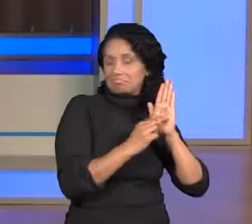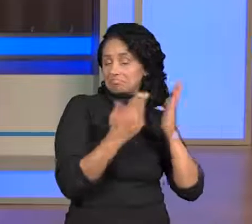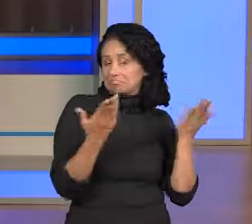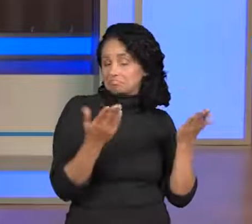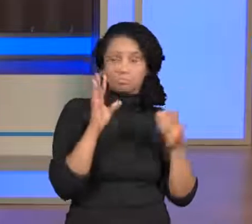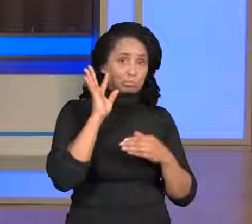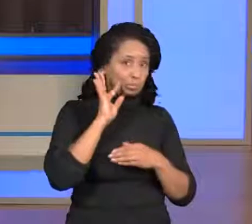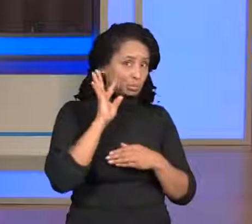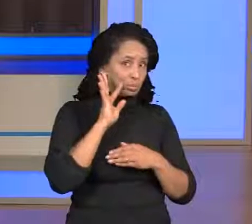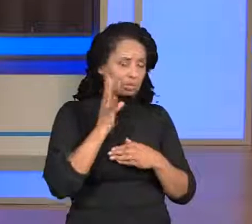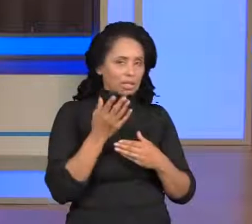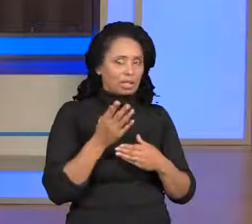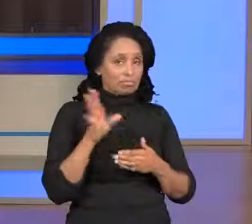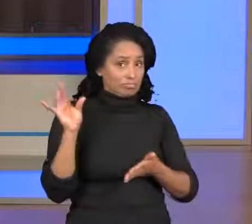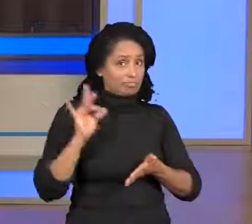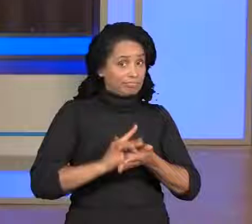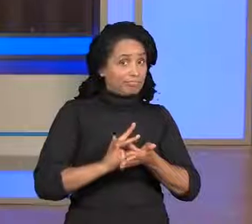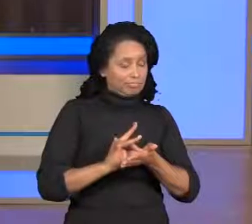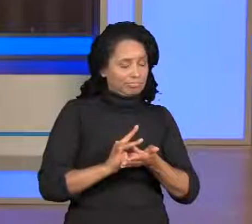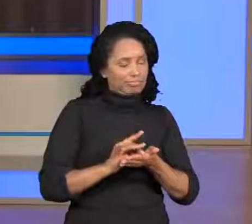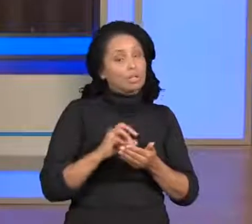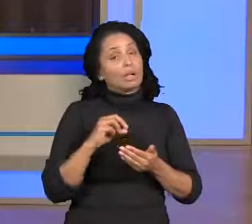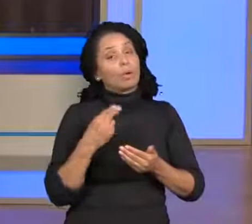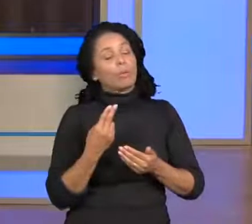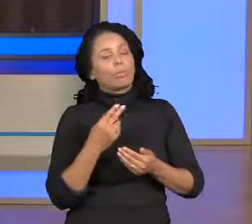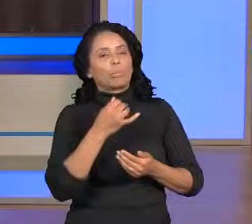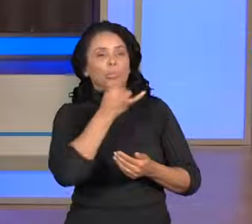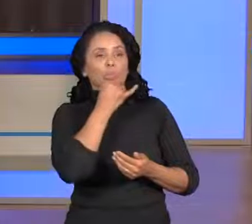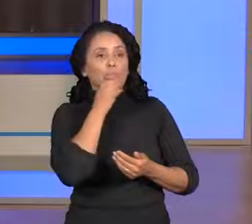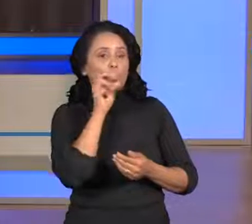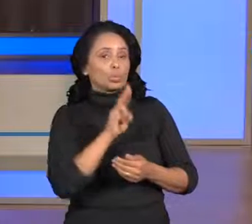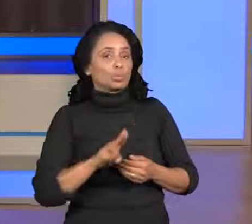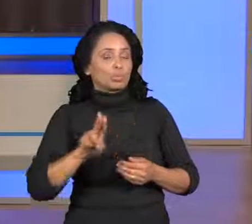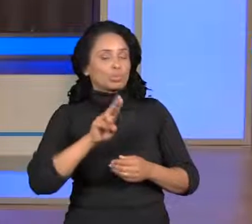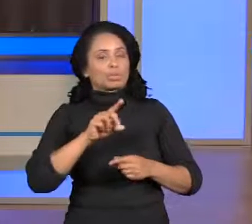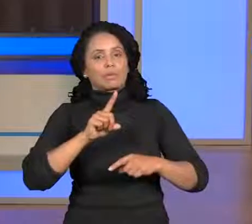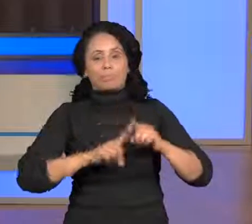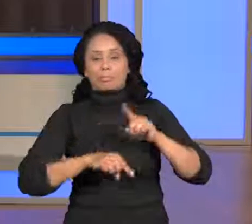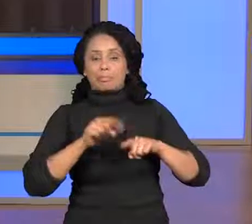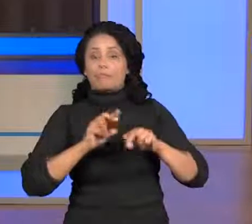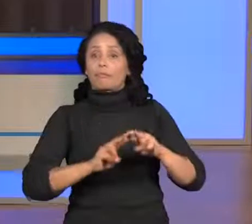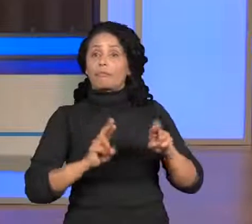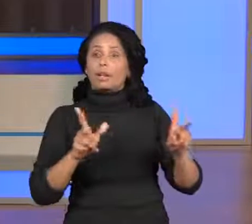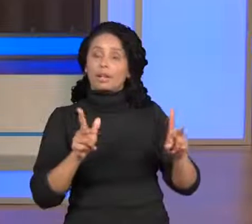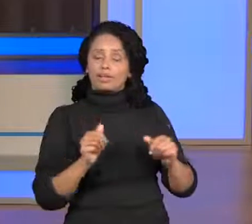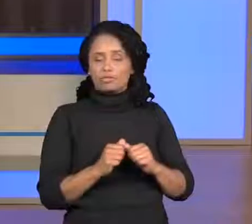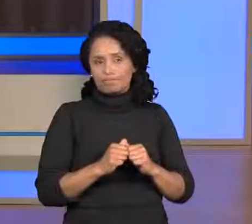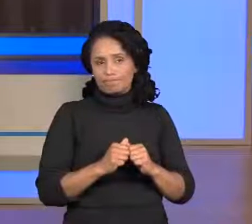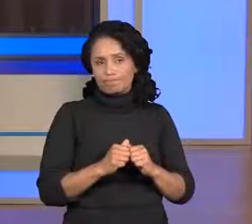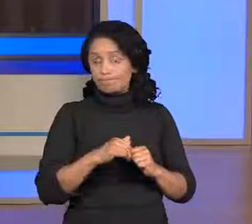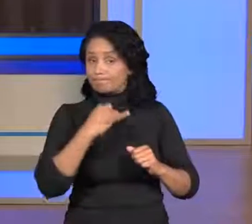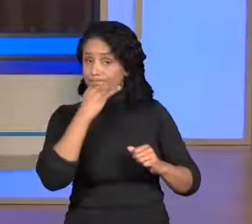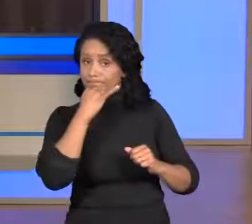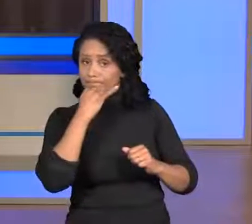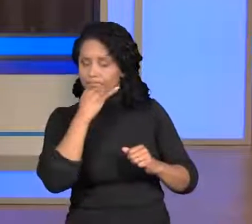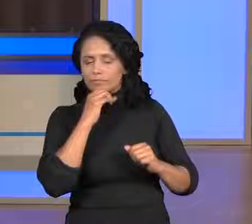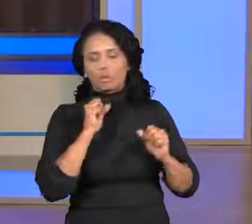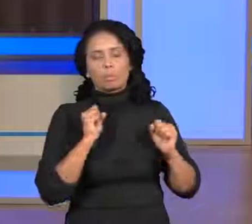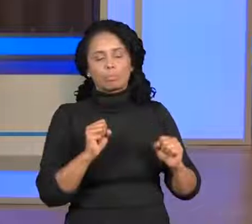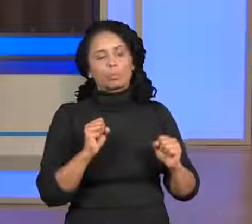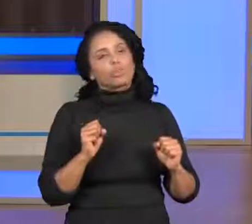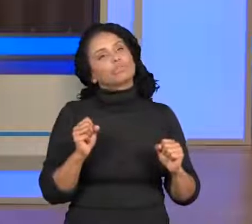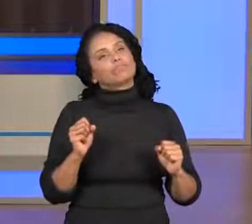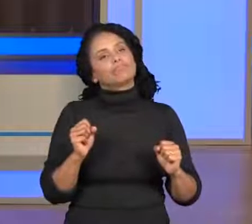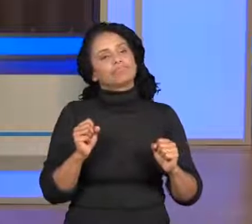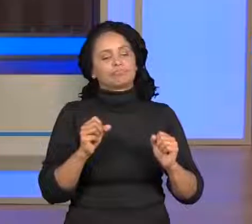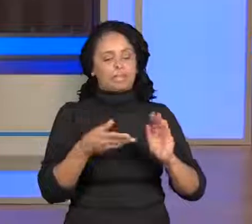é materiais diferentes na arte contemporânea. Por exemplo, eu posso fazer uma pintura, jogar tinta no